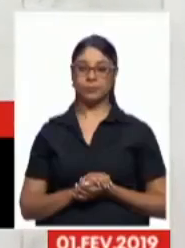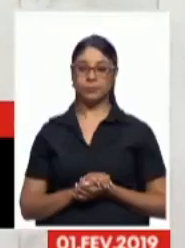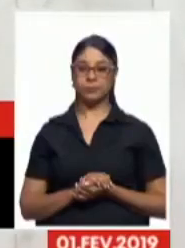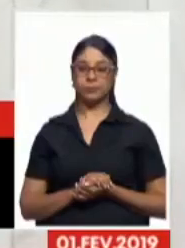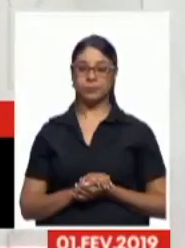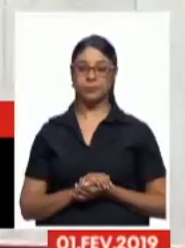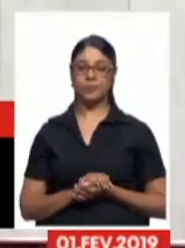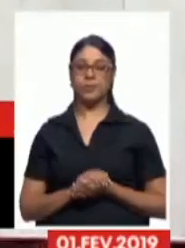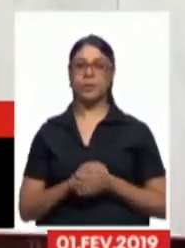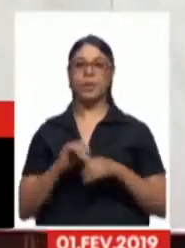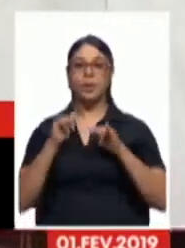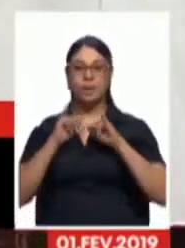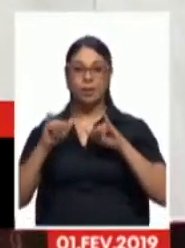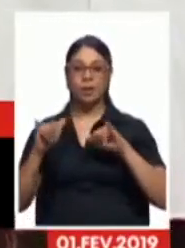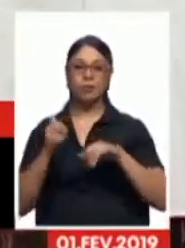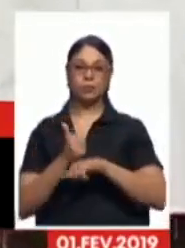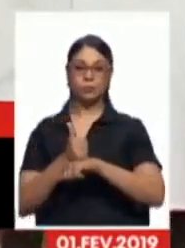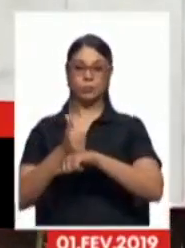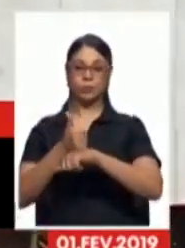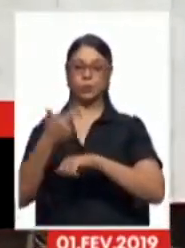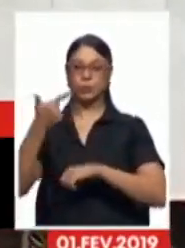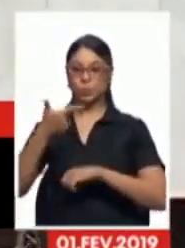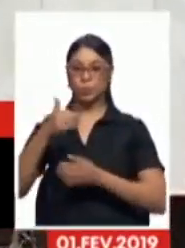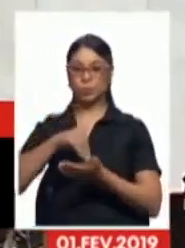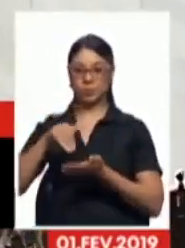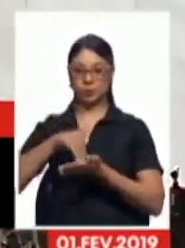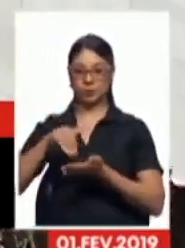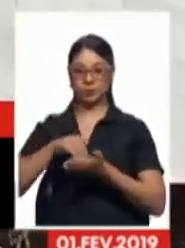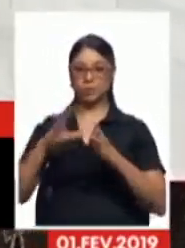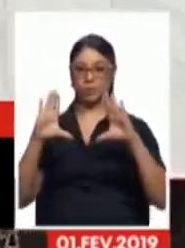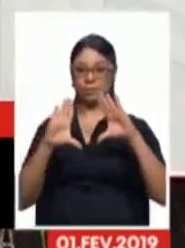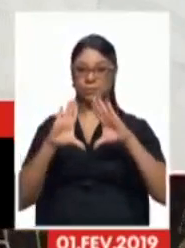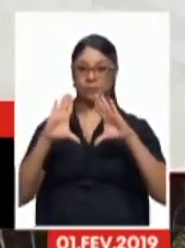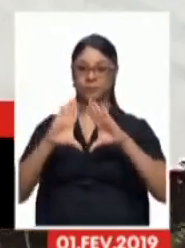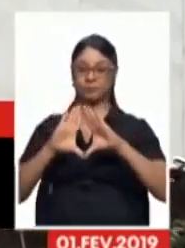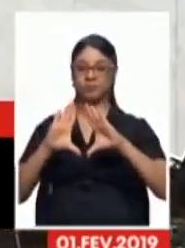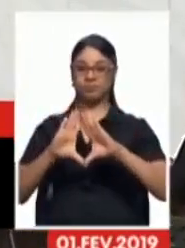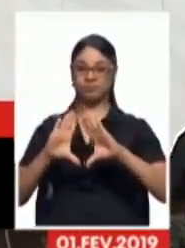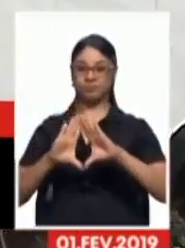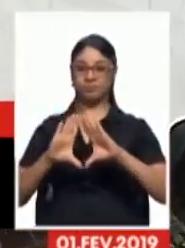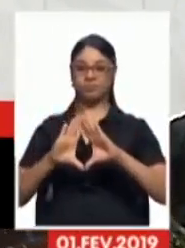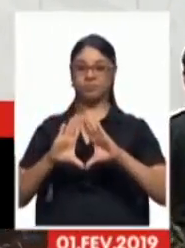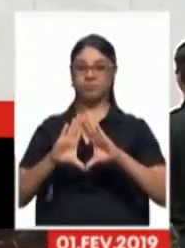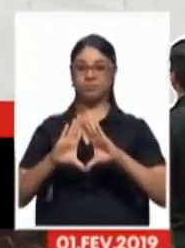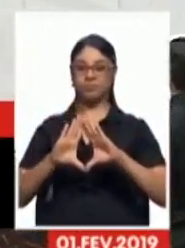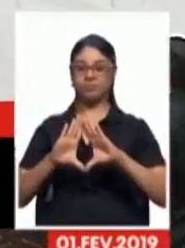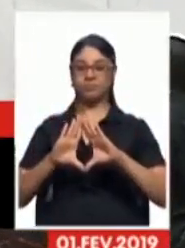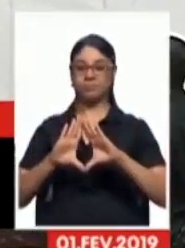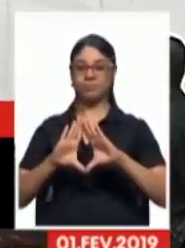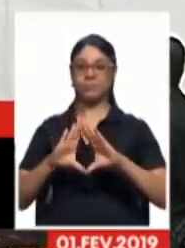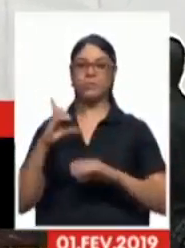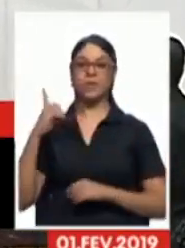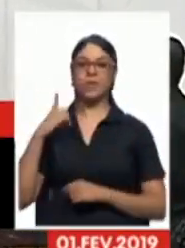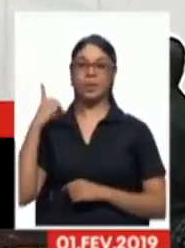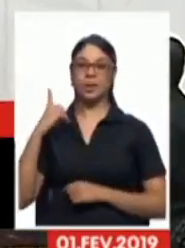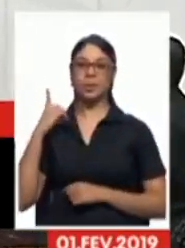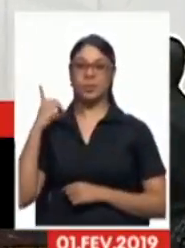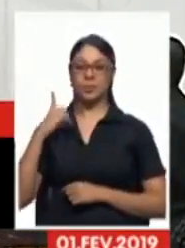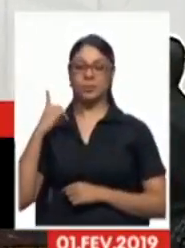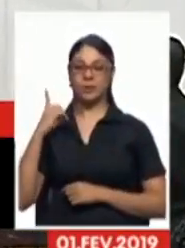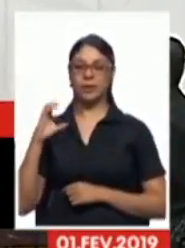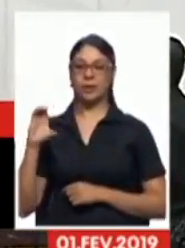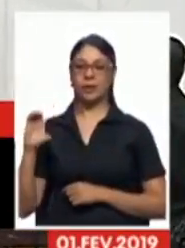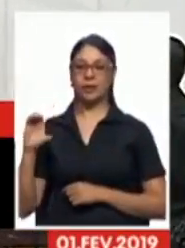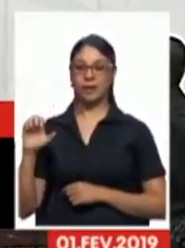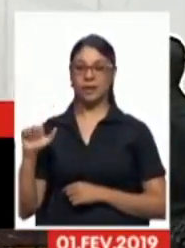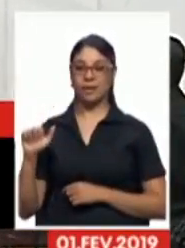Declaro empossado como segundo secretário da Assembleia Legislativa do Estado de Minas Gerais, o deputado Carlos